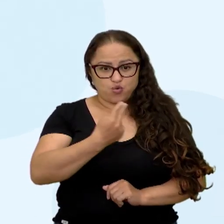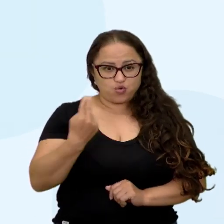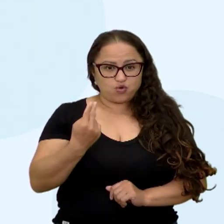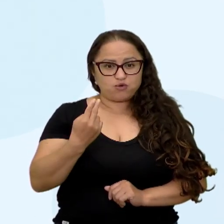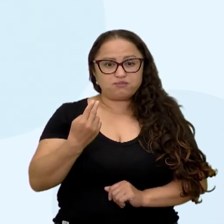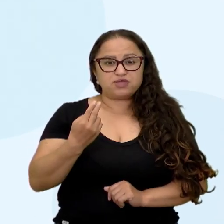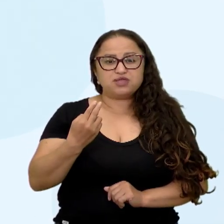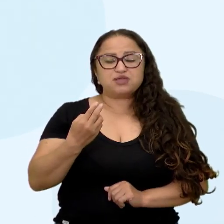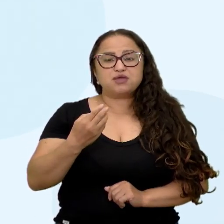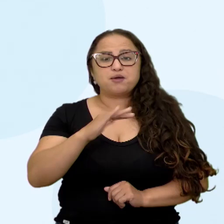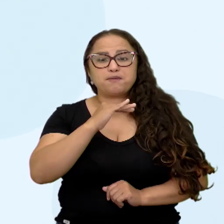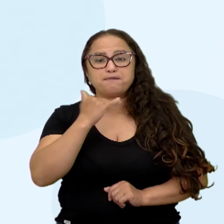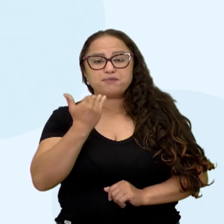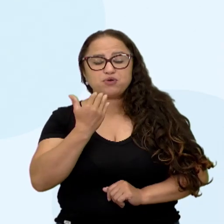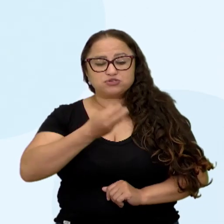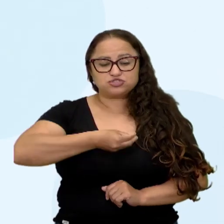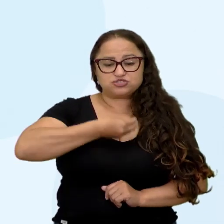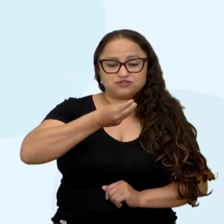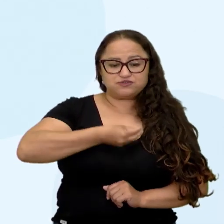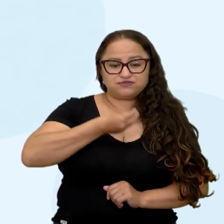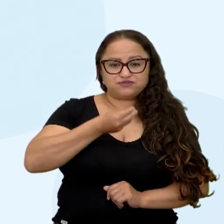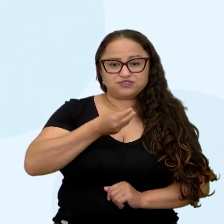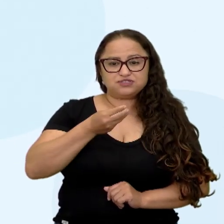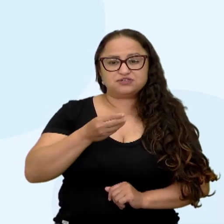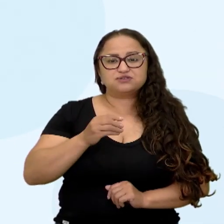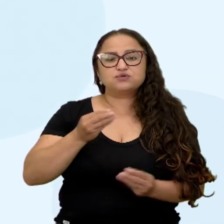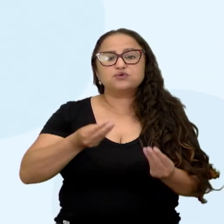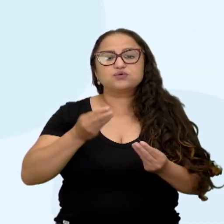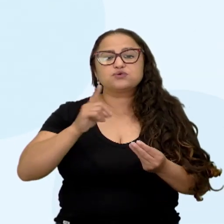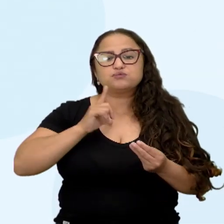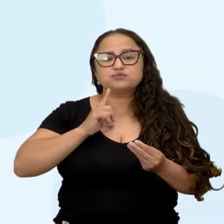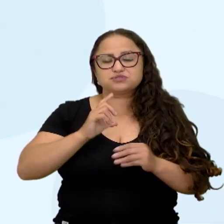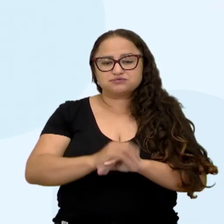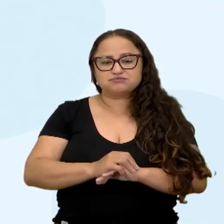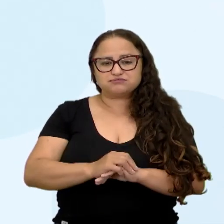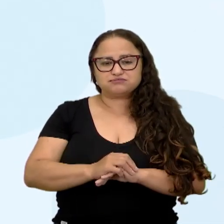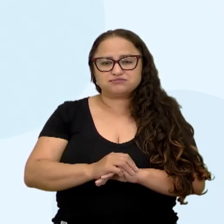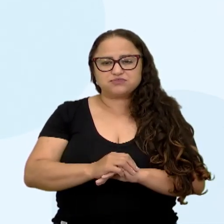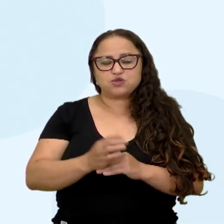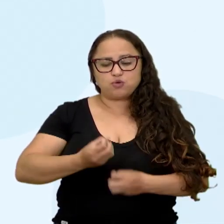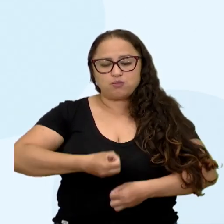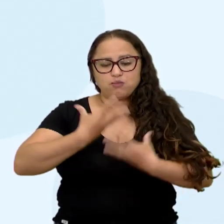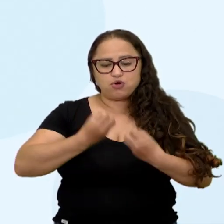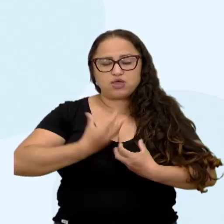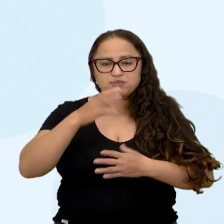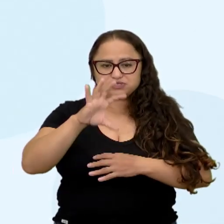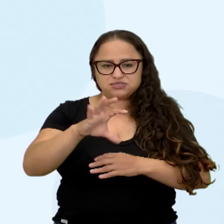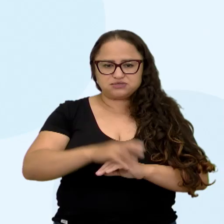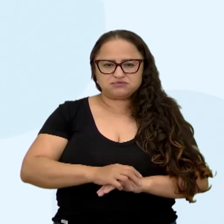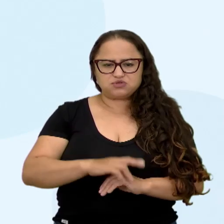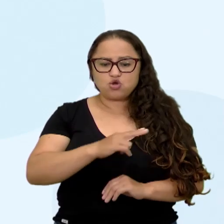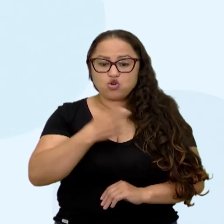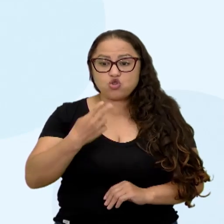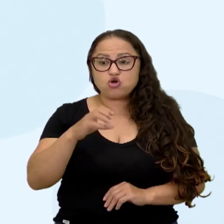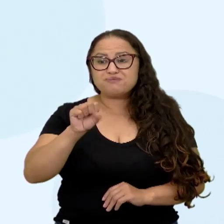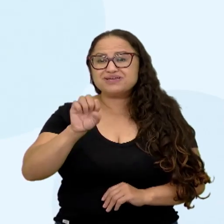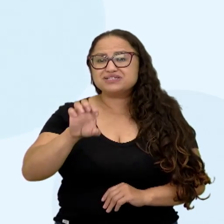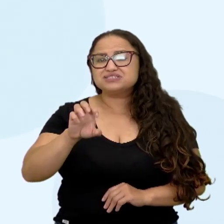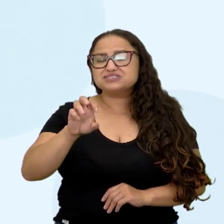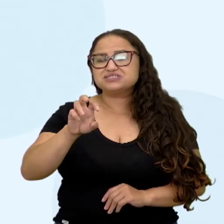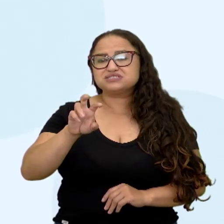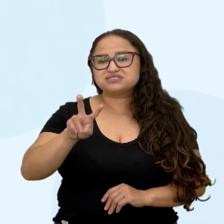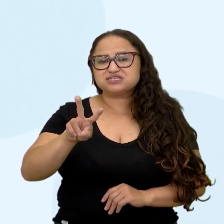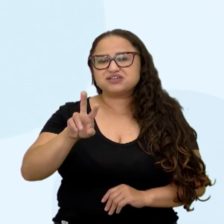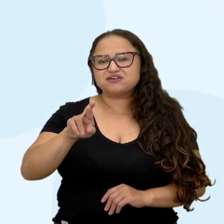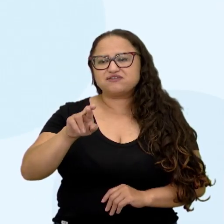é o título que a gente já falou a respeito. Um excerto bem pequenininho. O poema começa assim, no começo. O meu nome é Severino,